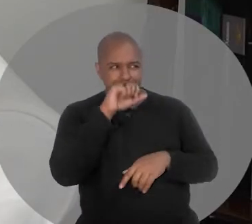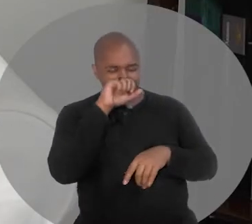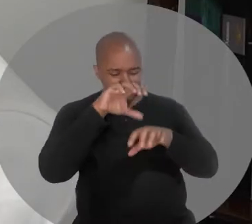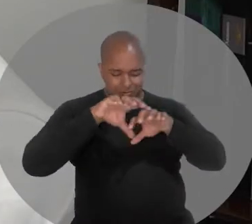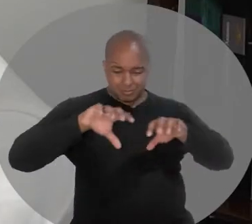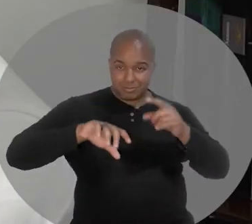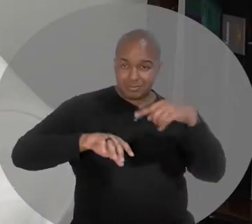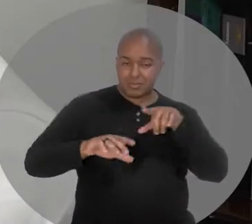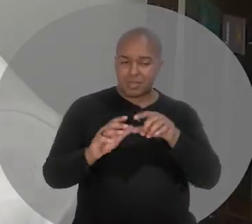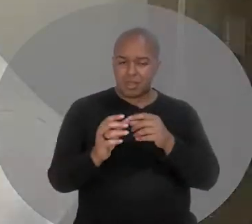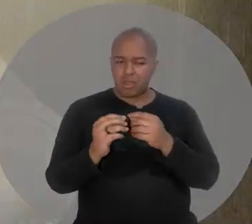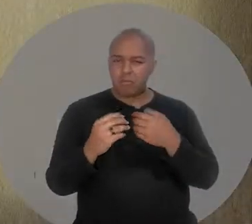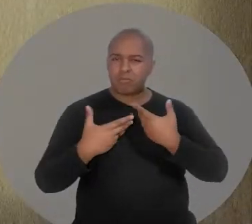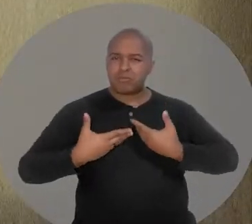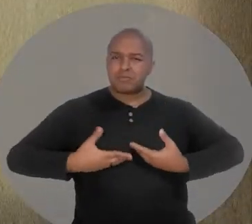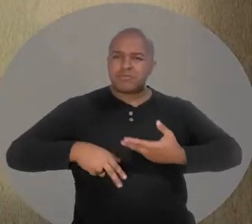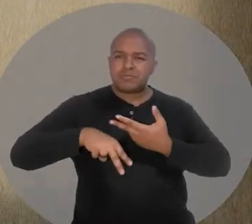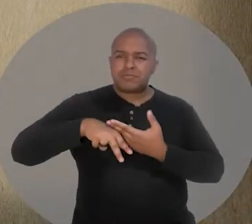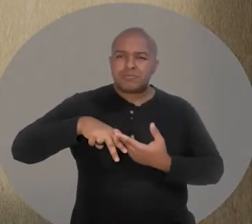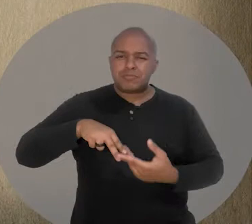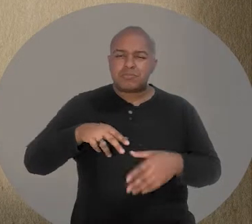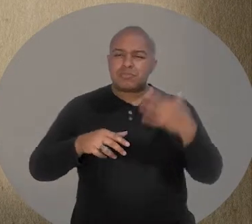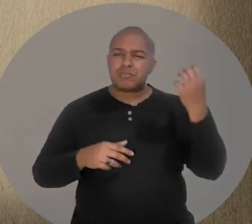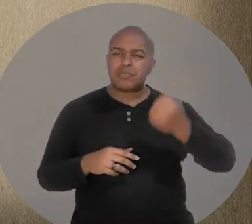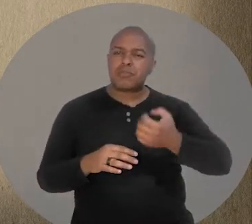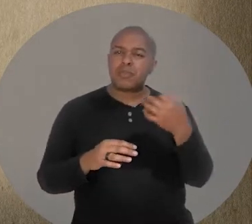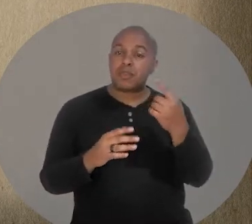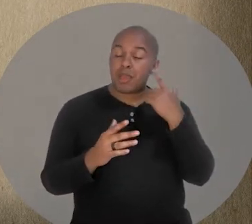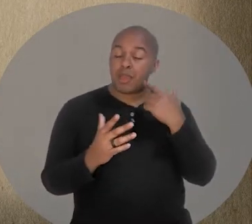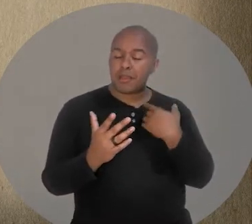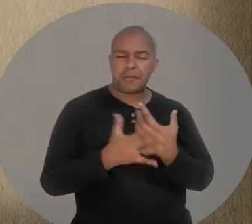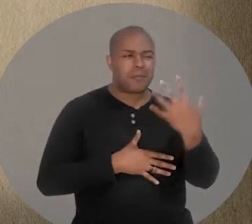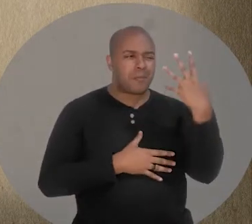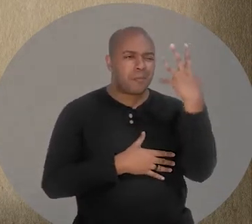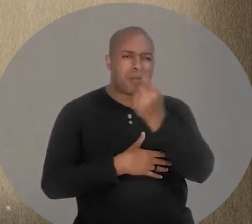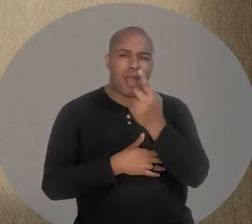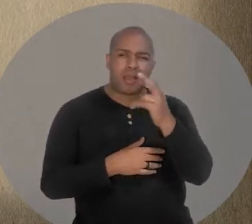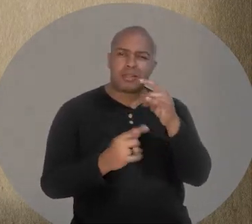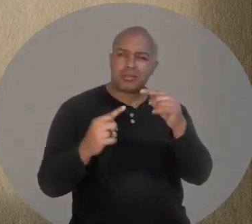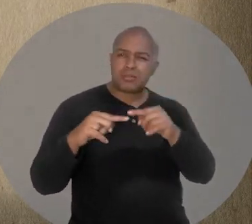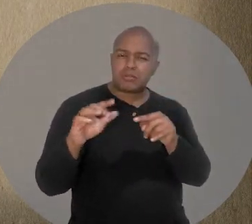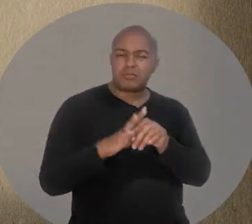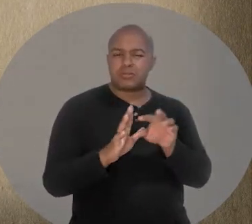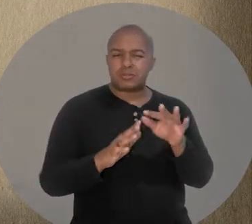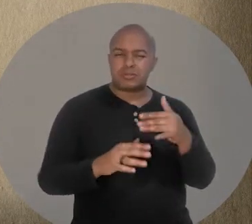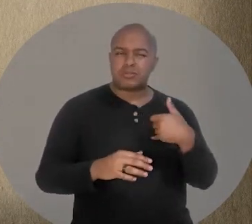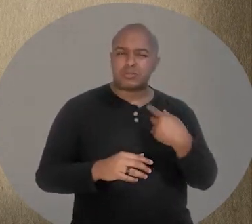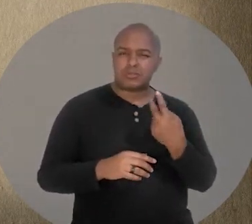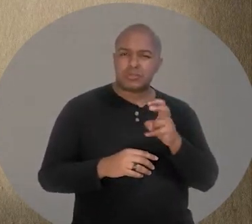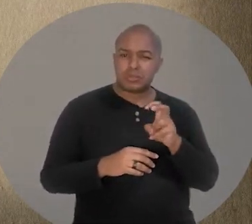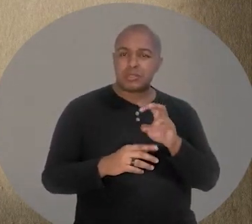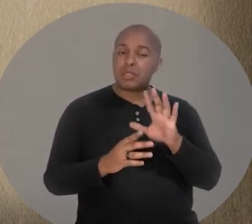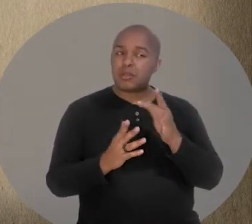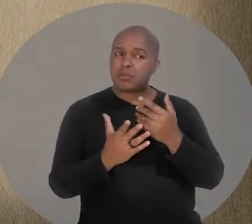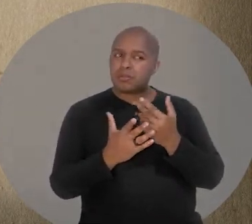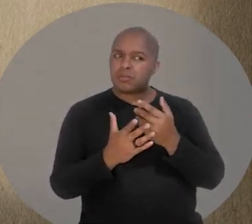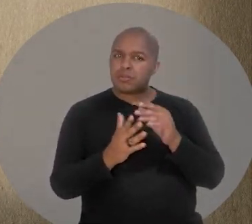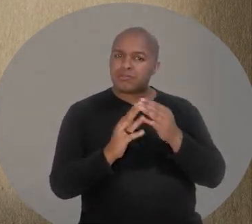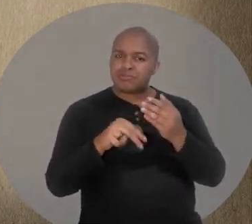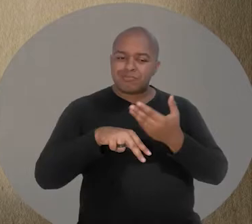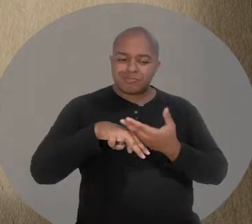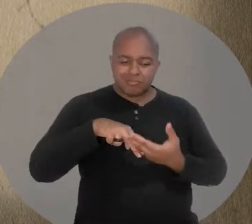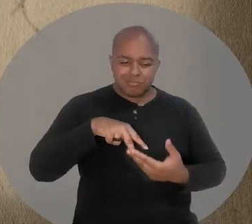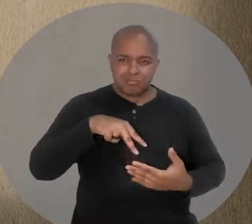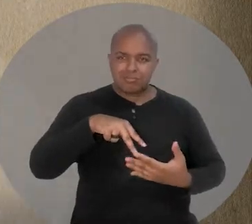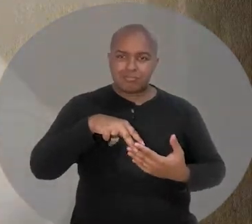até separei para vocês, de ela com vestido longo, branco. Foto da jovem Lígia no vestido assim, branco. Bonita, acho que por volta de 15 anos. E o vestido ia